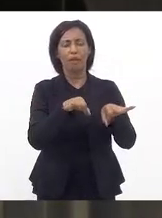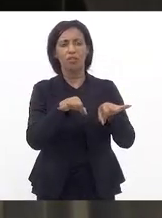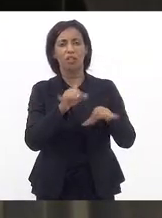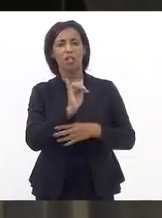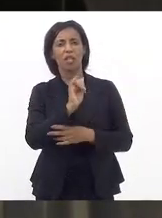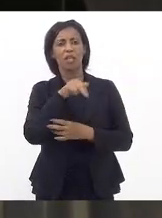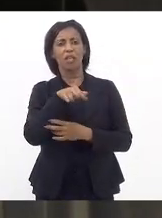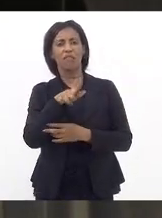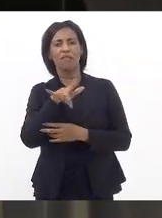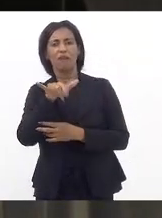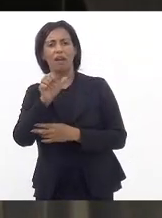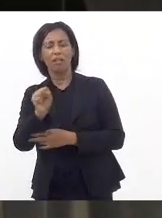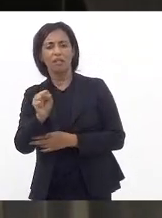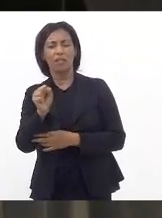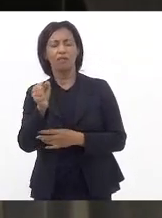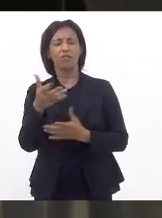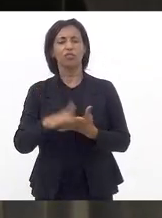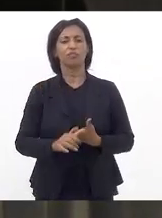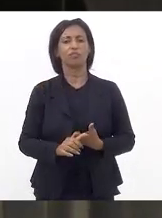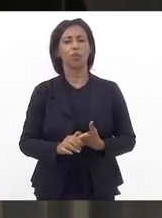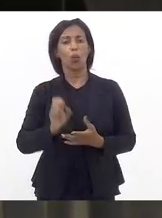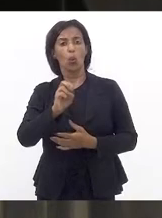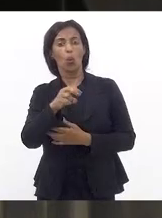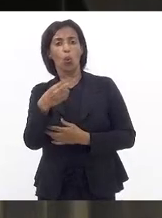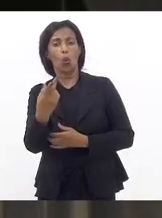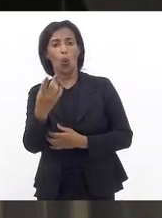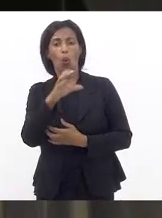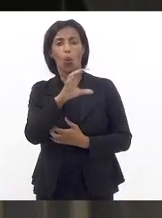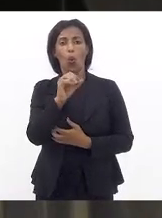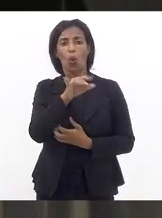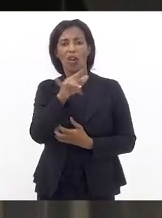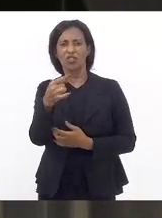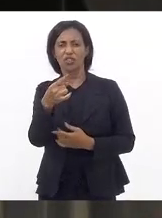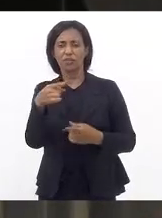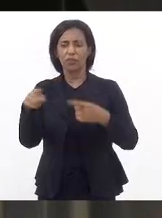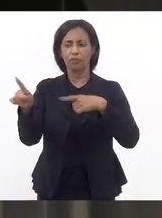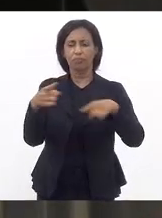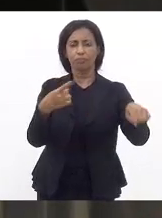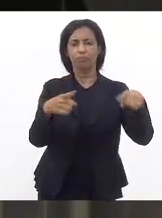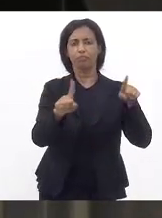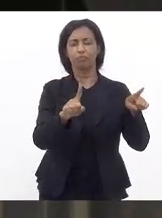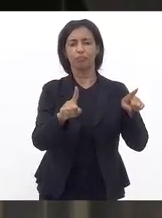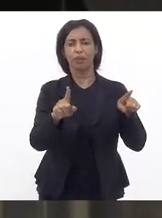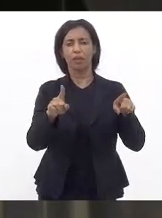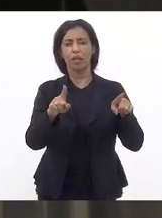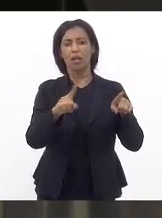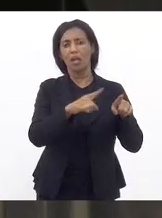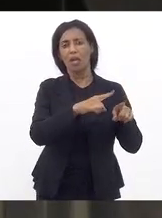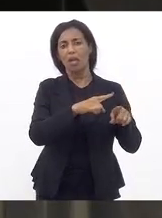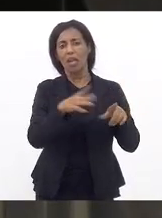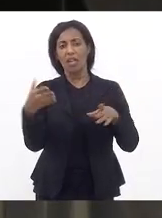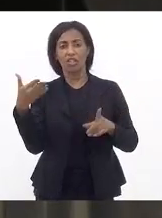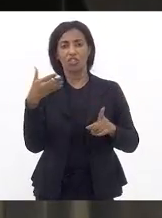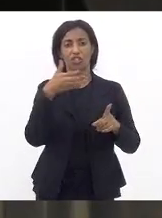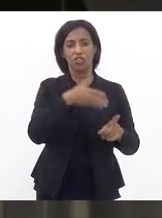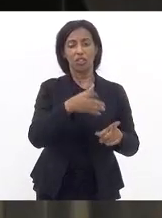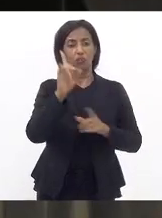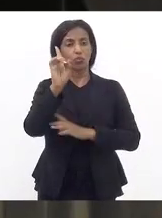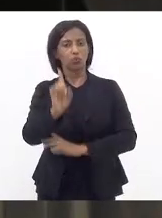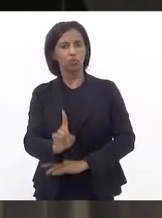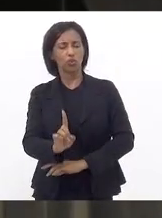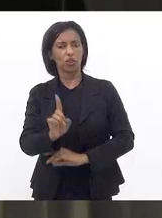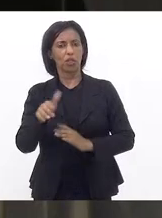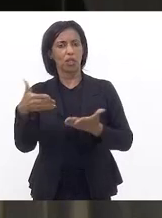invasivas afetivas ou com ativas em decorrência Direta do